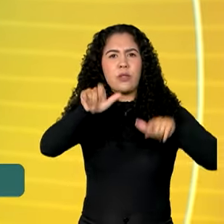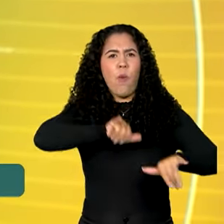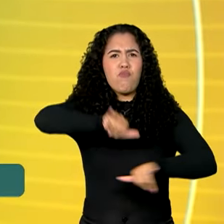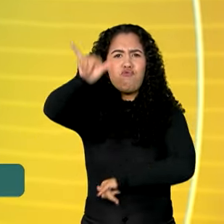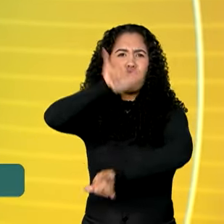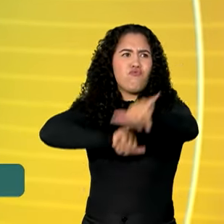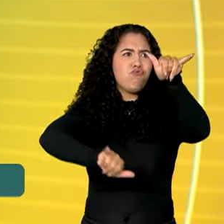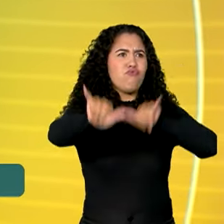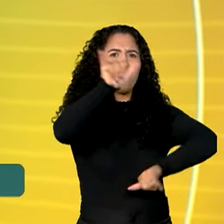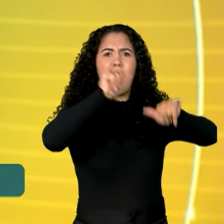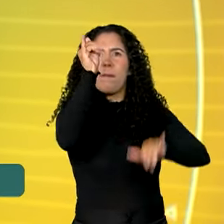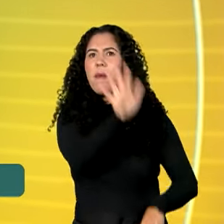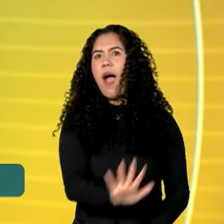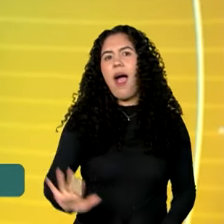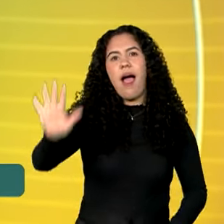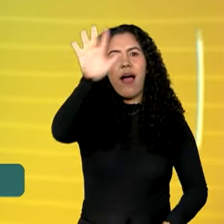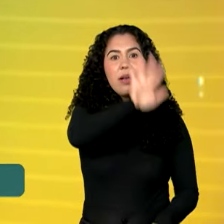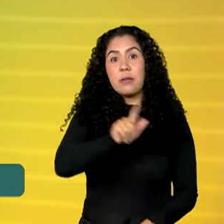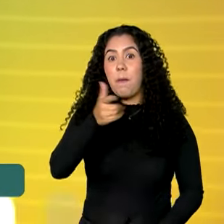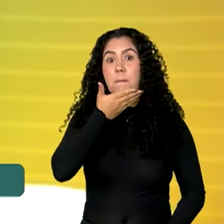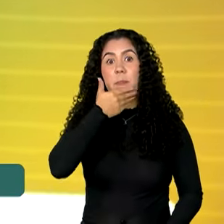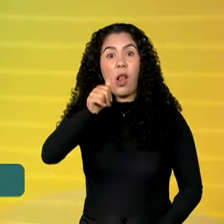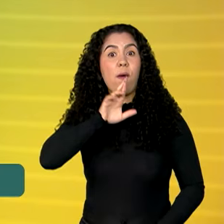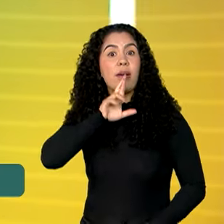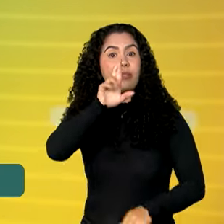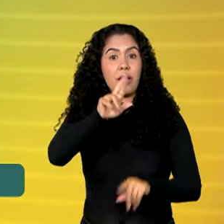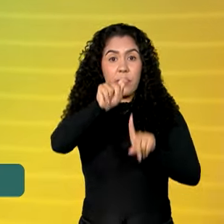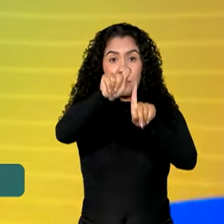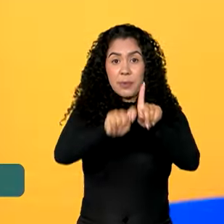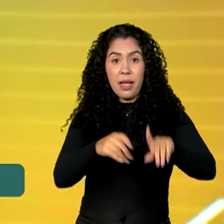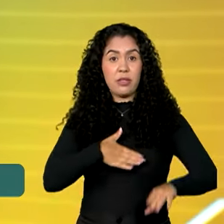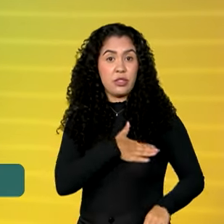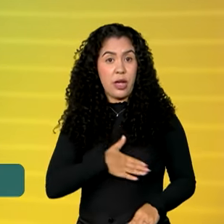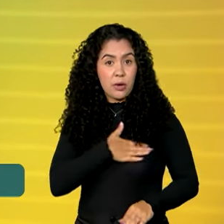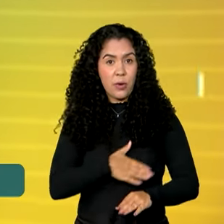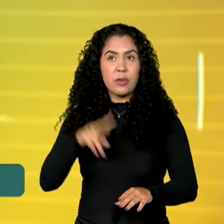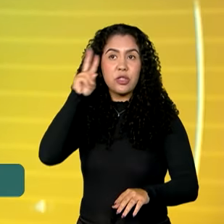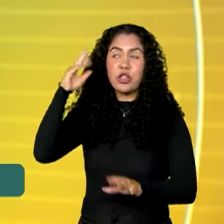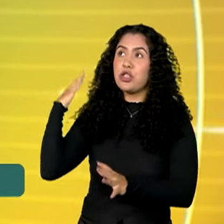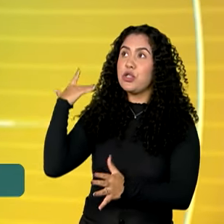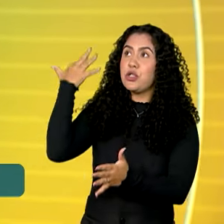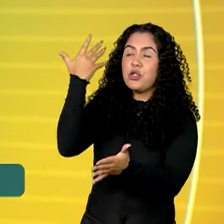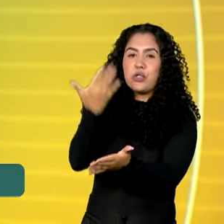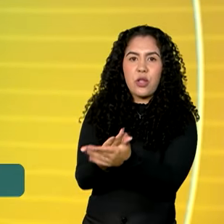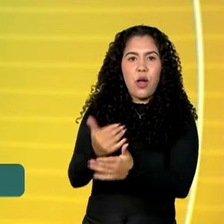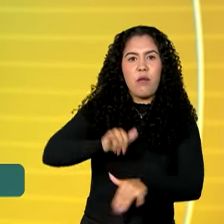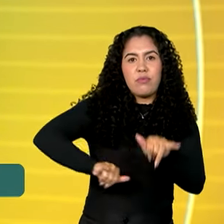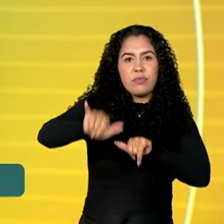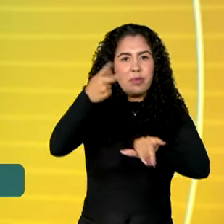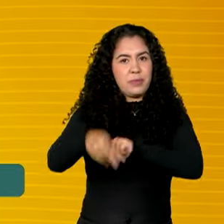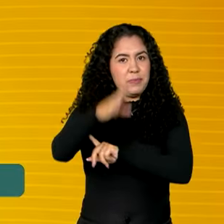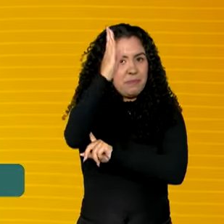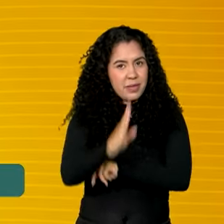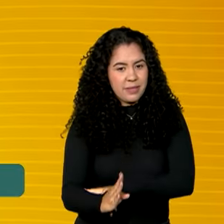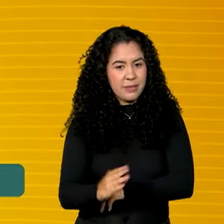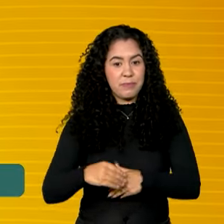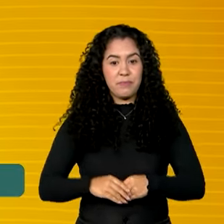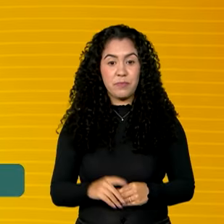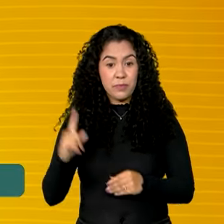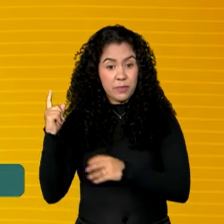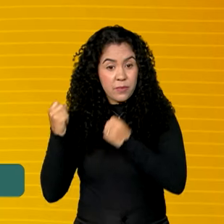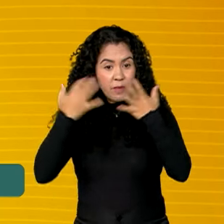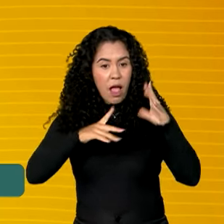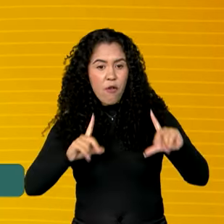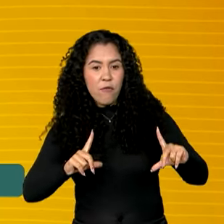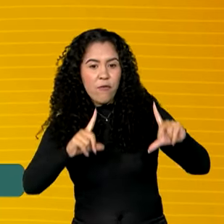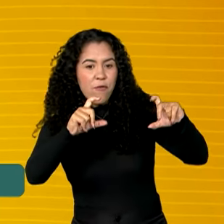de todo o país. Esse foi o melhor resultado para o mês de agosto na história da aviação civil brasileira. As fotos